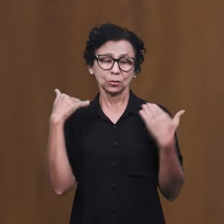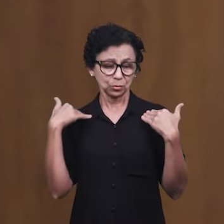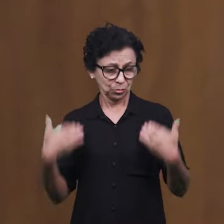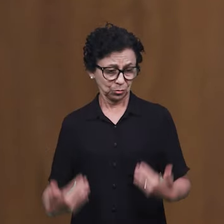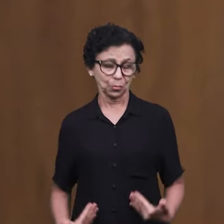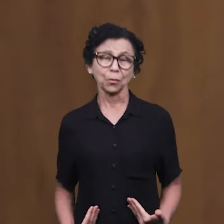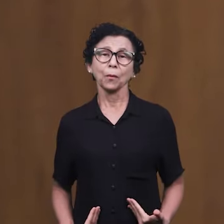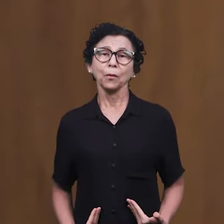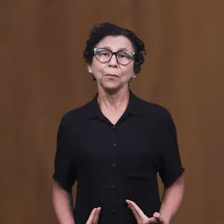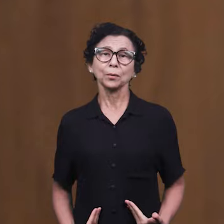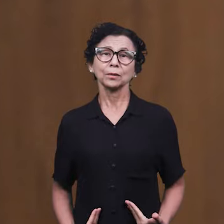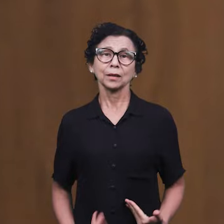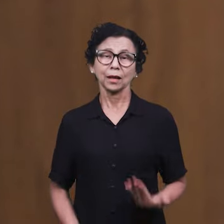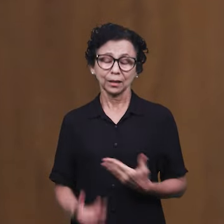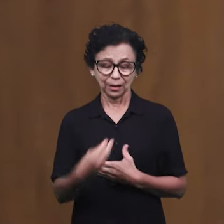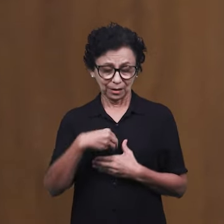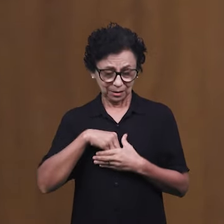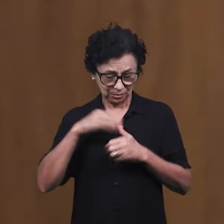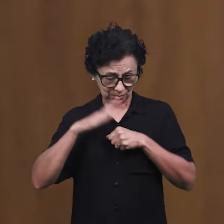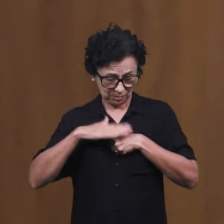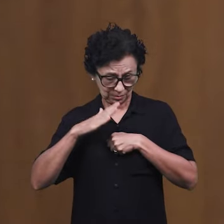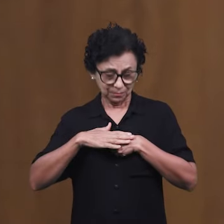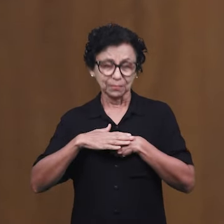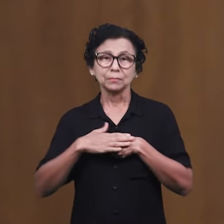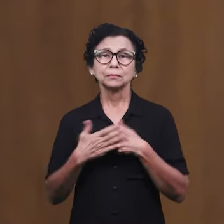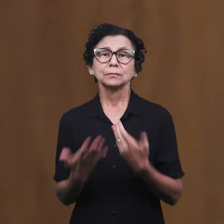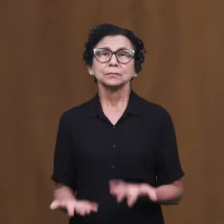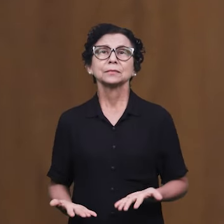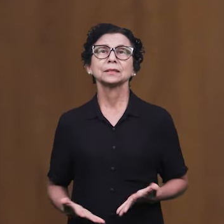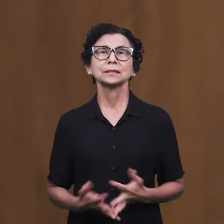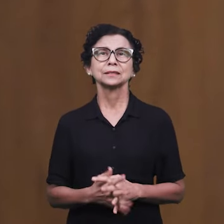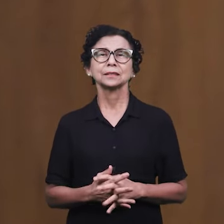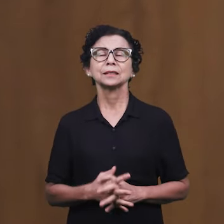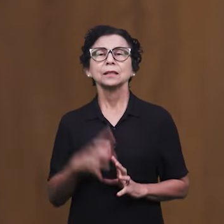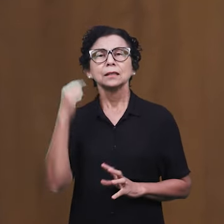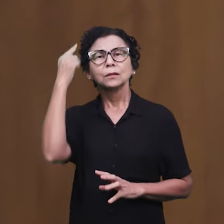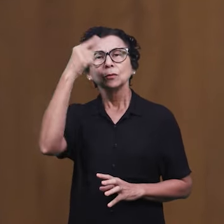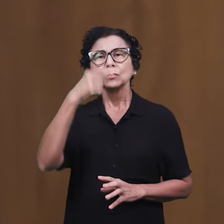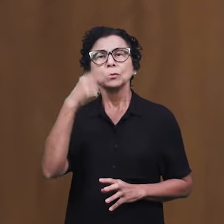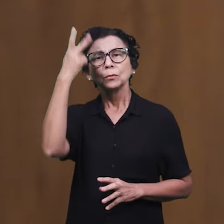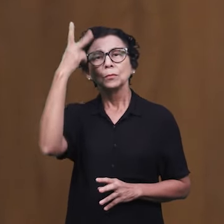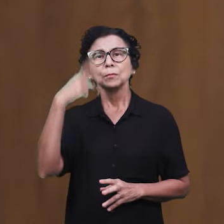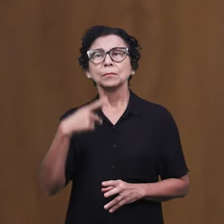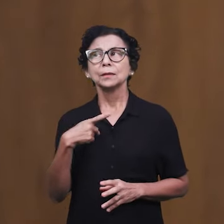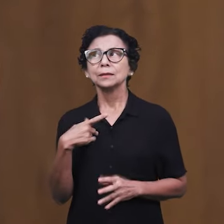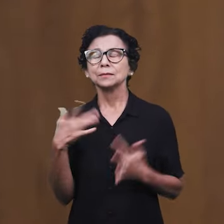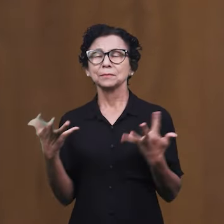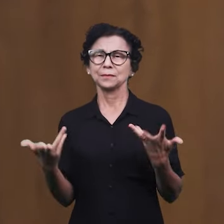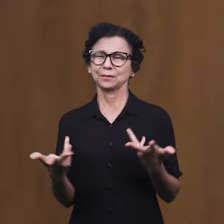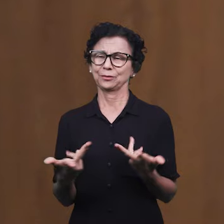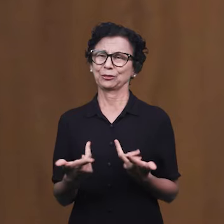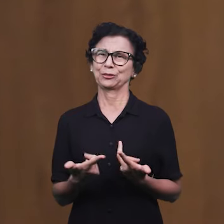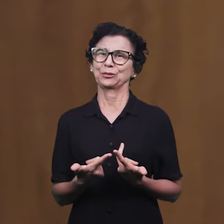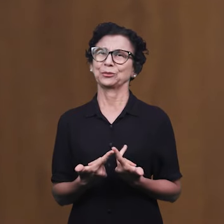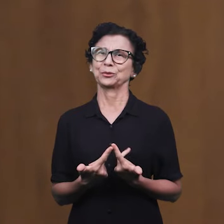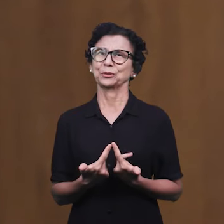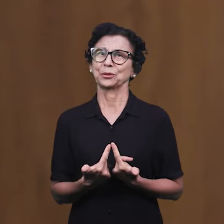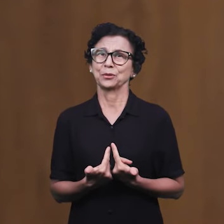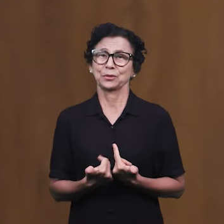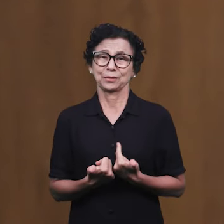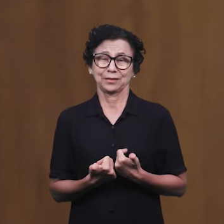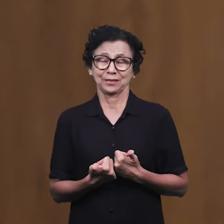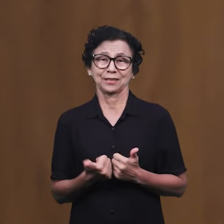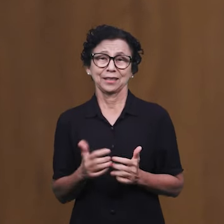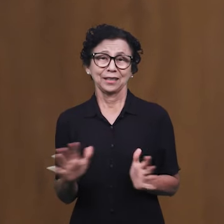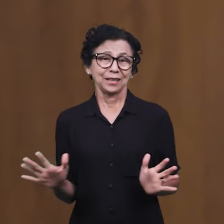para nós mesmos, né? A gente acabou de ver o olho humano, a gente vê cada coisa extraordinária. E quando nós olhamos, e não sou eu que estou falando isso,